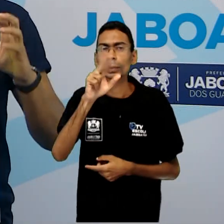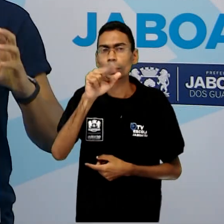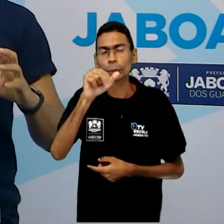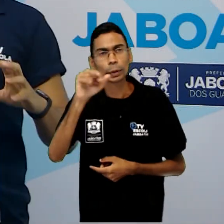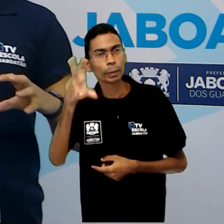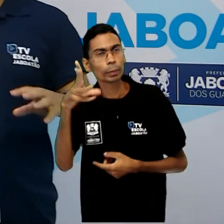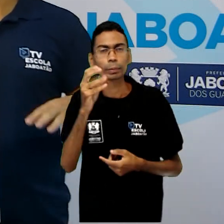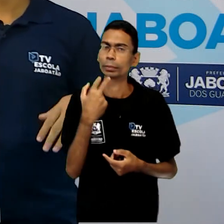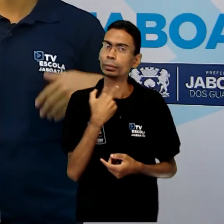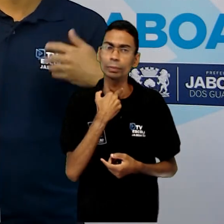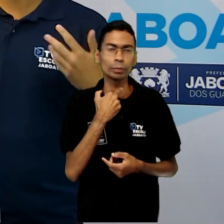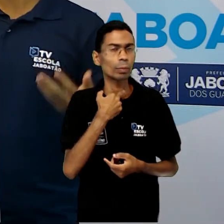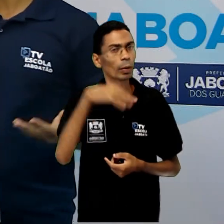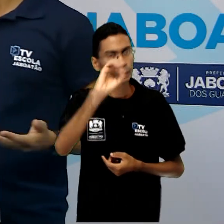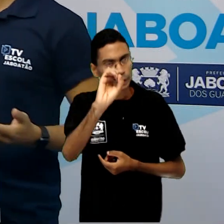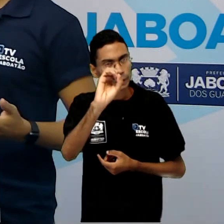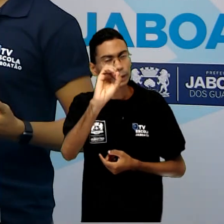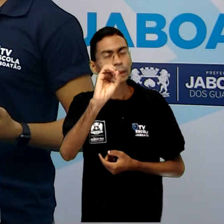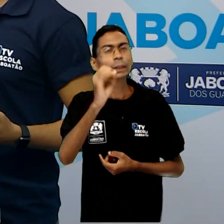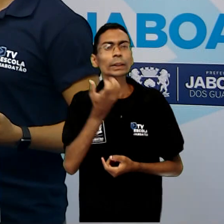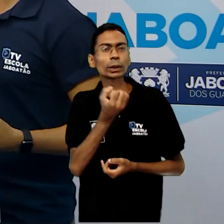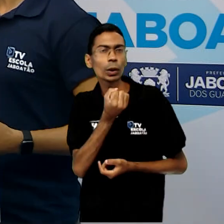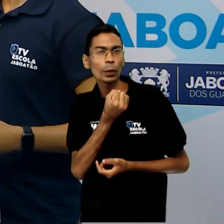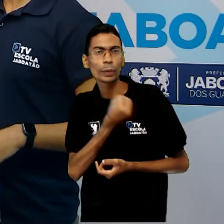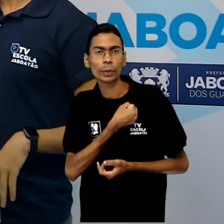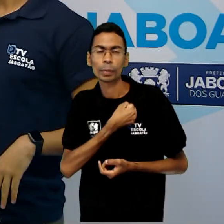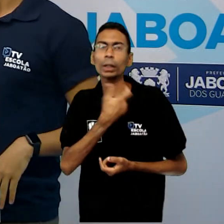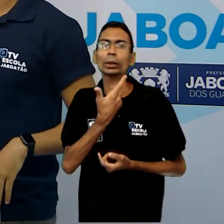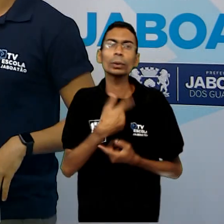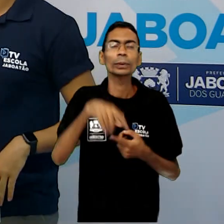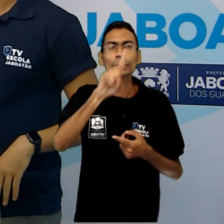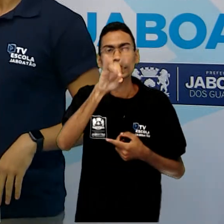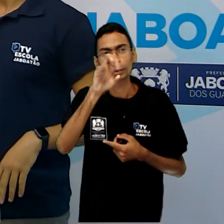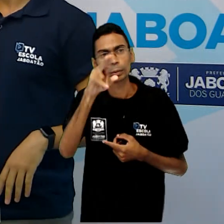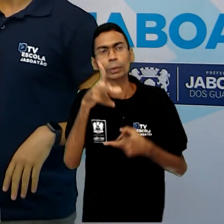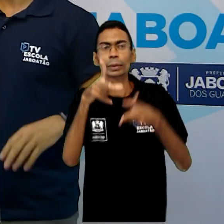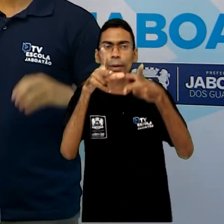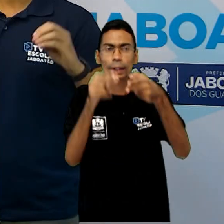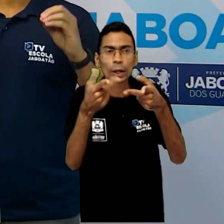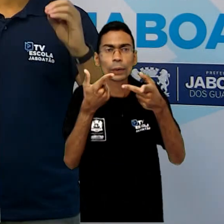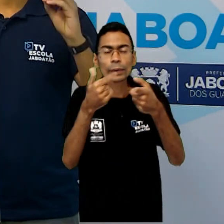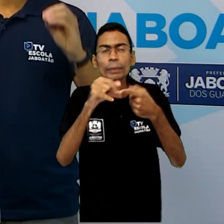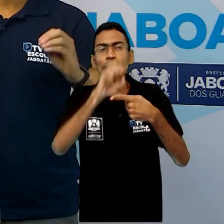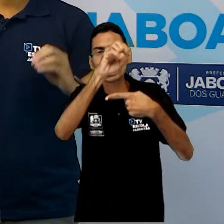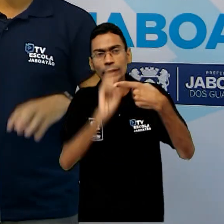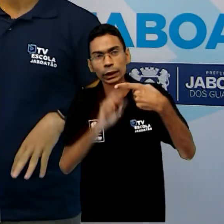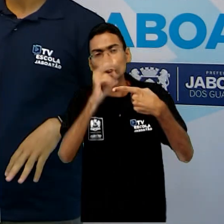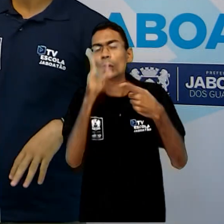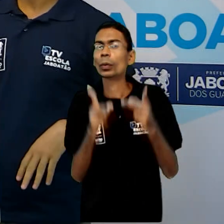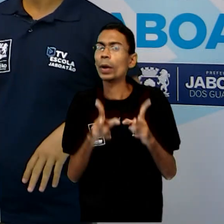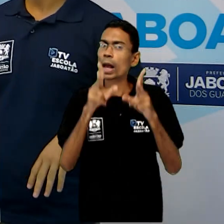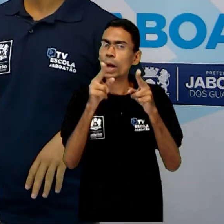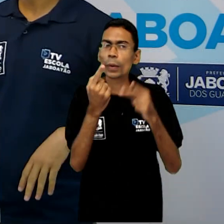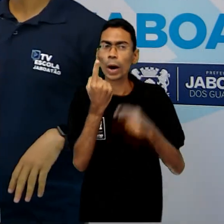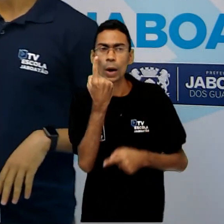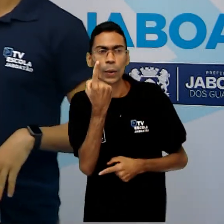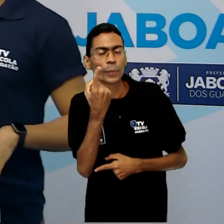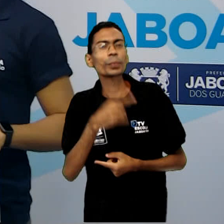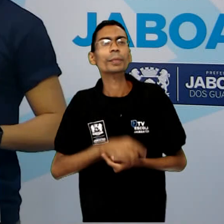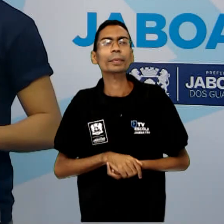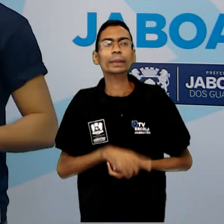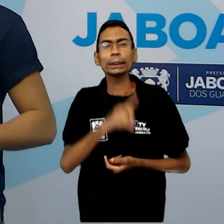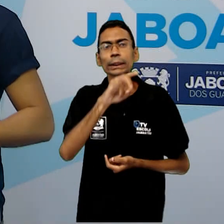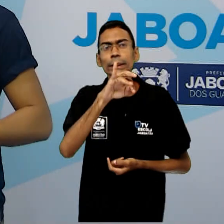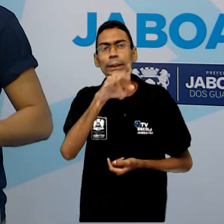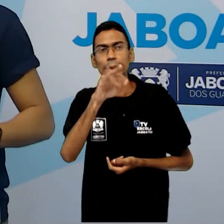E em uma fração, quando o numerador e o denominador são iguais, a fração é igual a 1 inteiro. Olha só esse exemplo. Nós